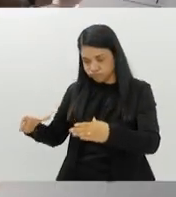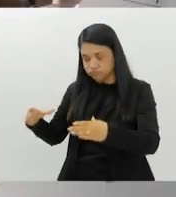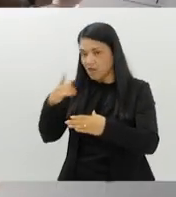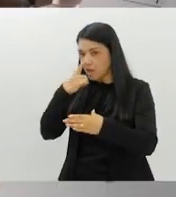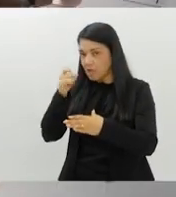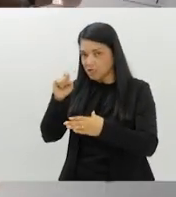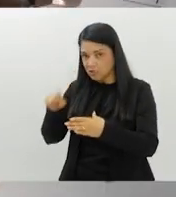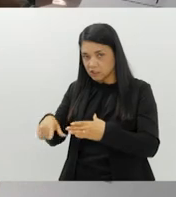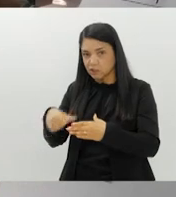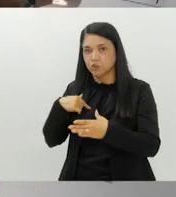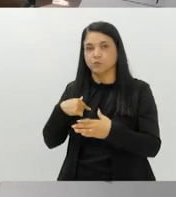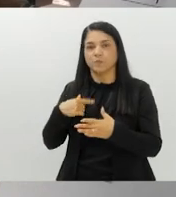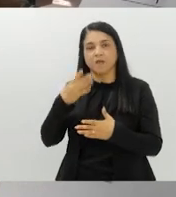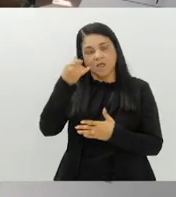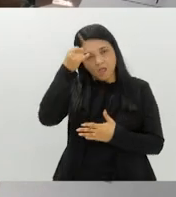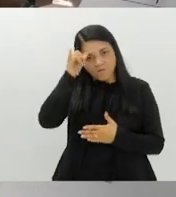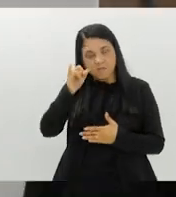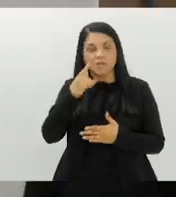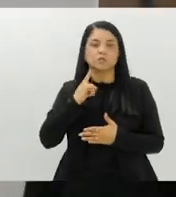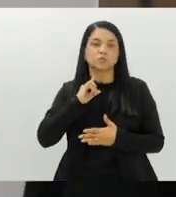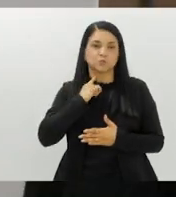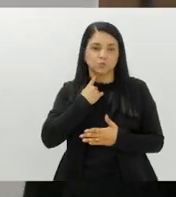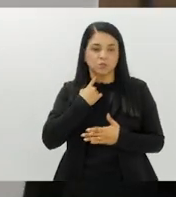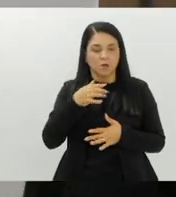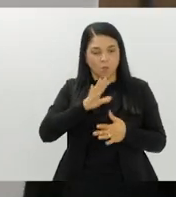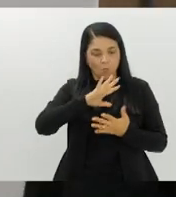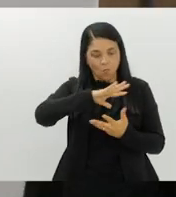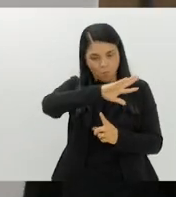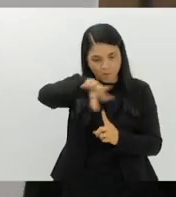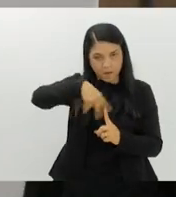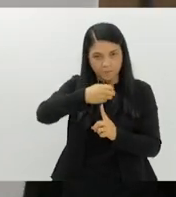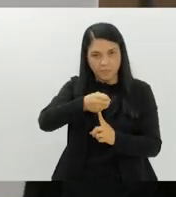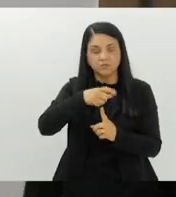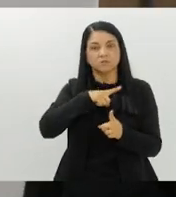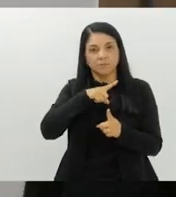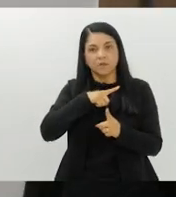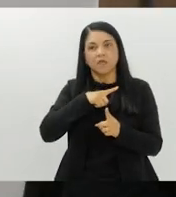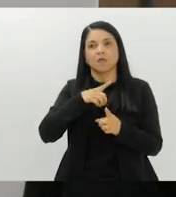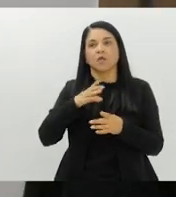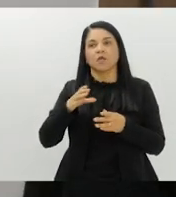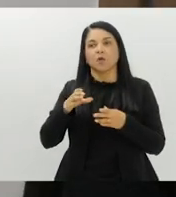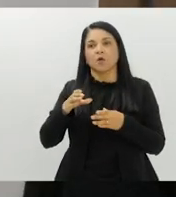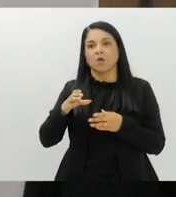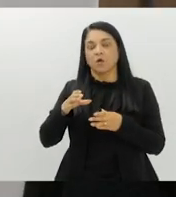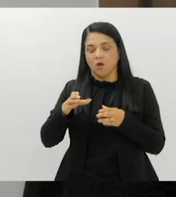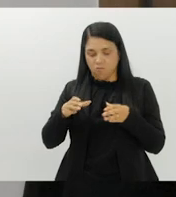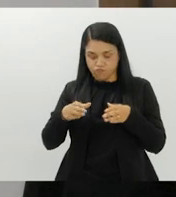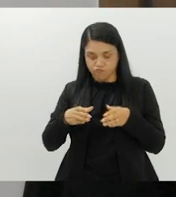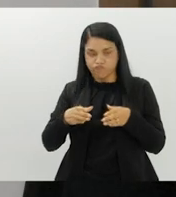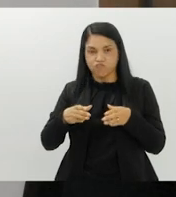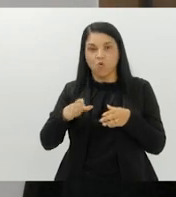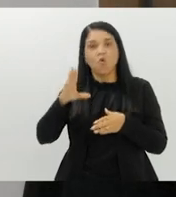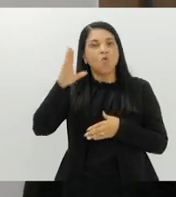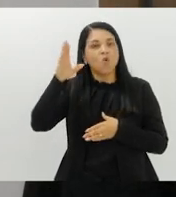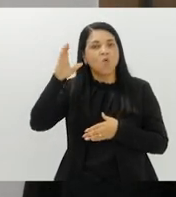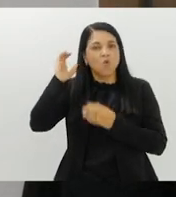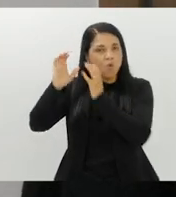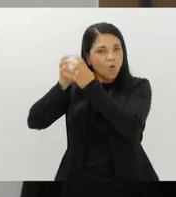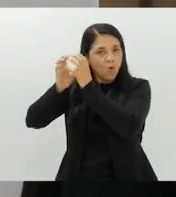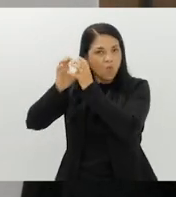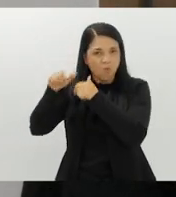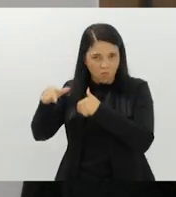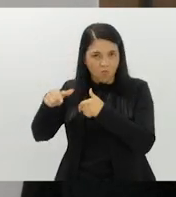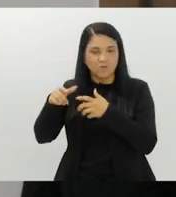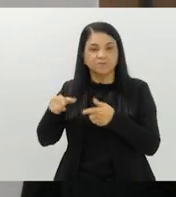não sujarem o meio ambiente, orientamos com coetéis, né, que são a casquinha do coco, as